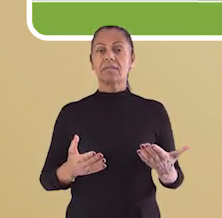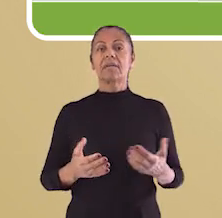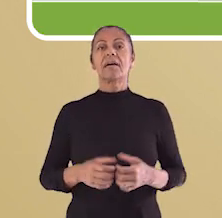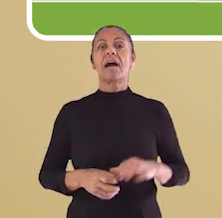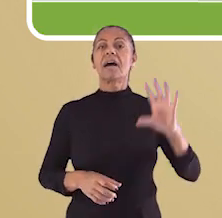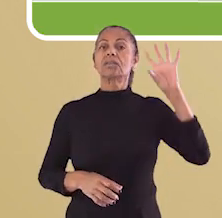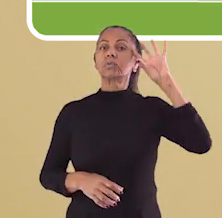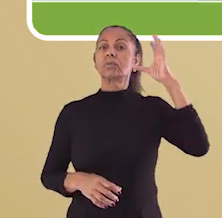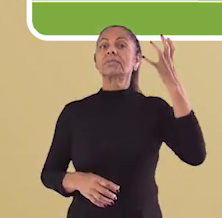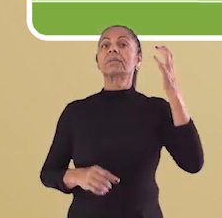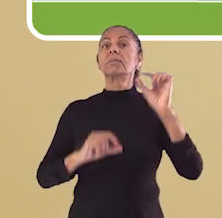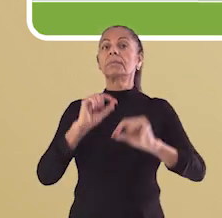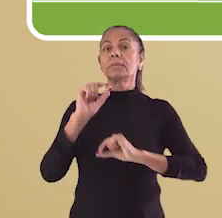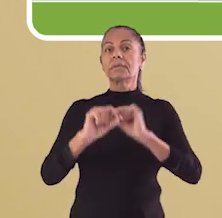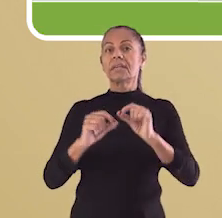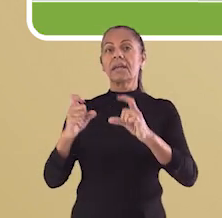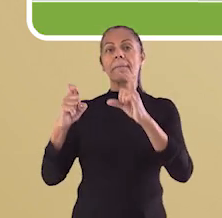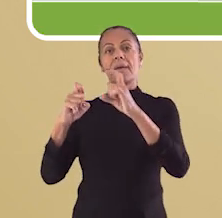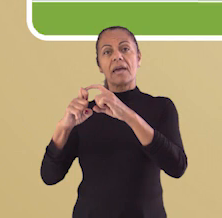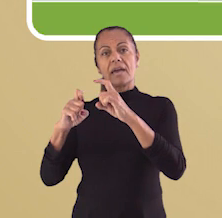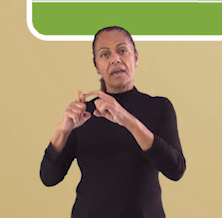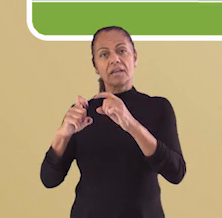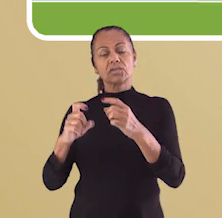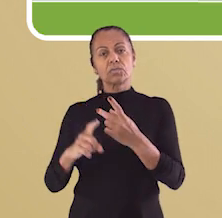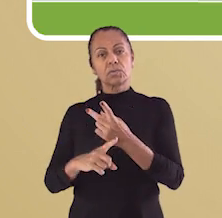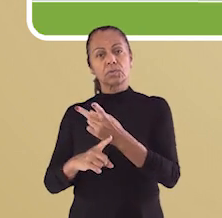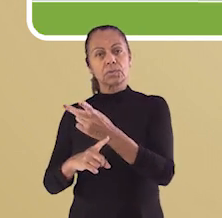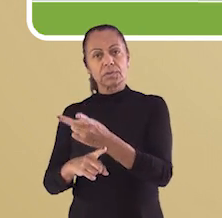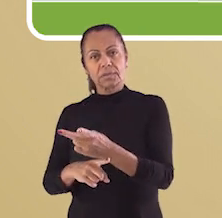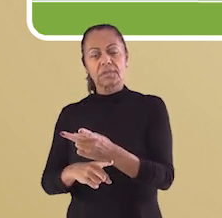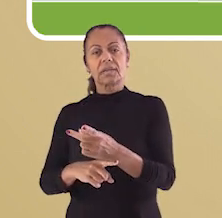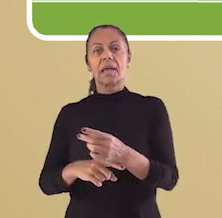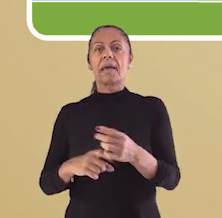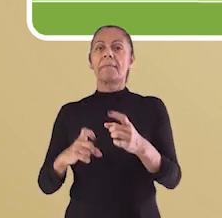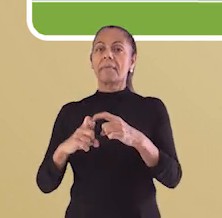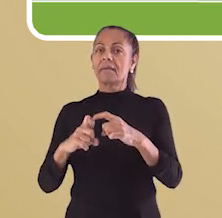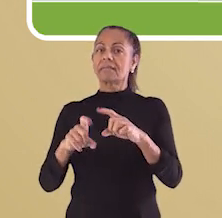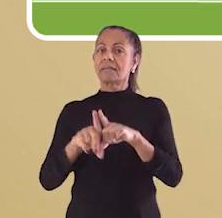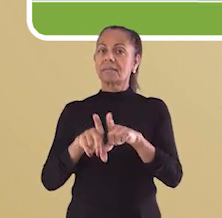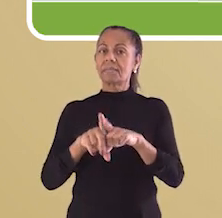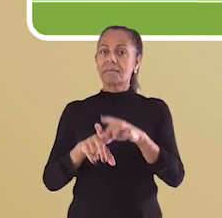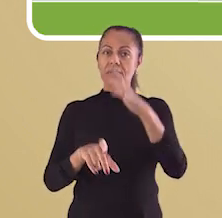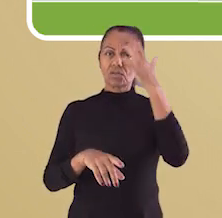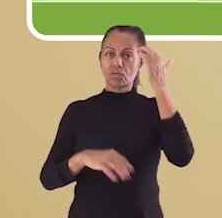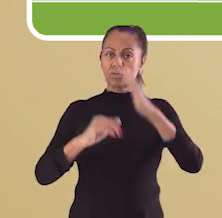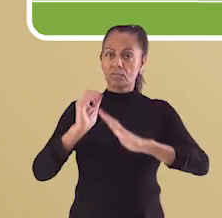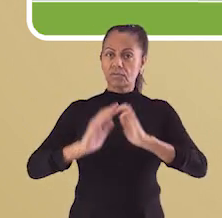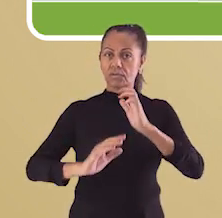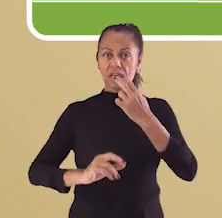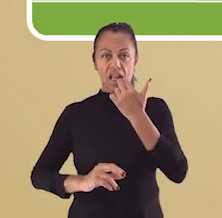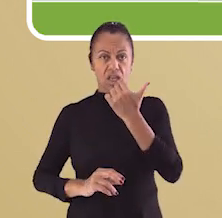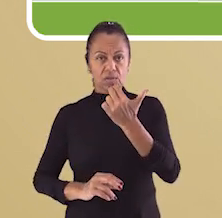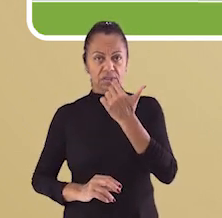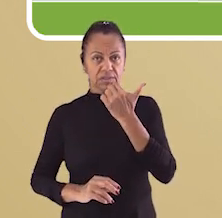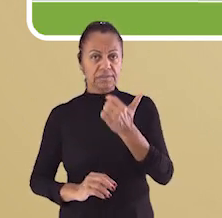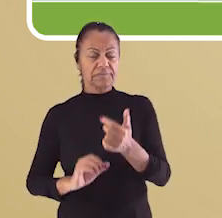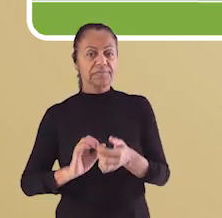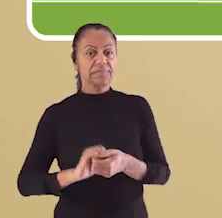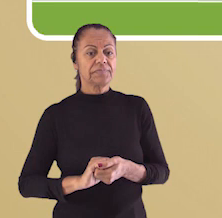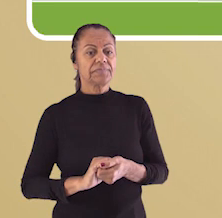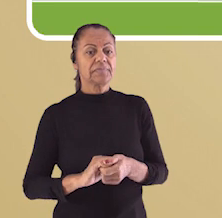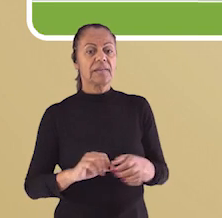distúrbios alimentares, a solução indicada é procurar ajuda profissional, que é realizado por médicos e